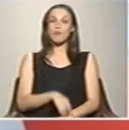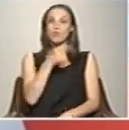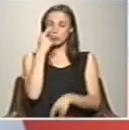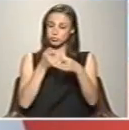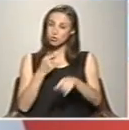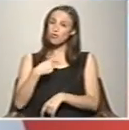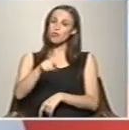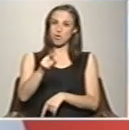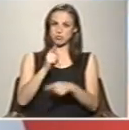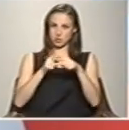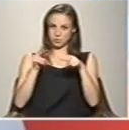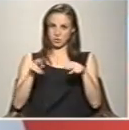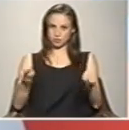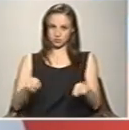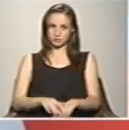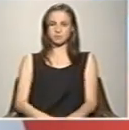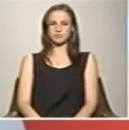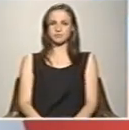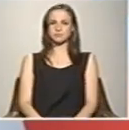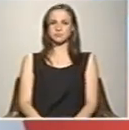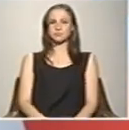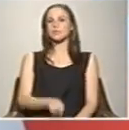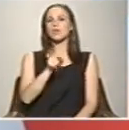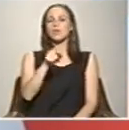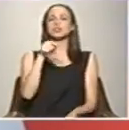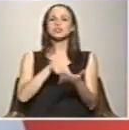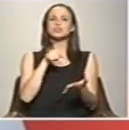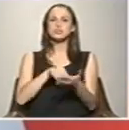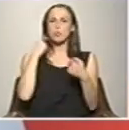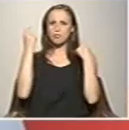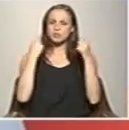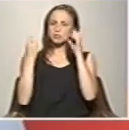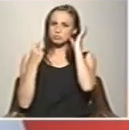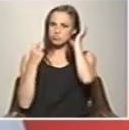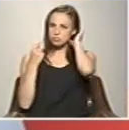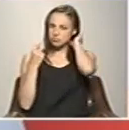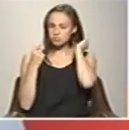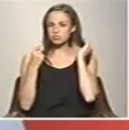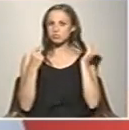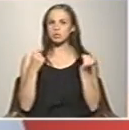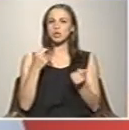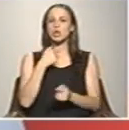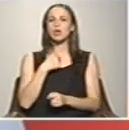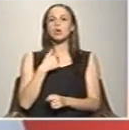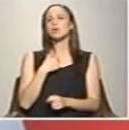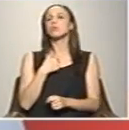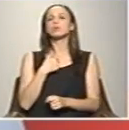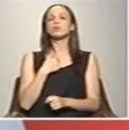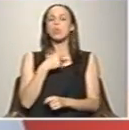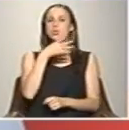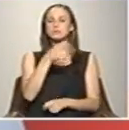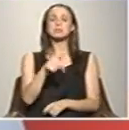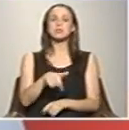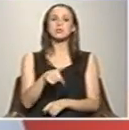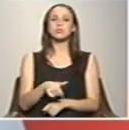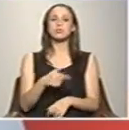hospitais. E isso exige uma reflexão. Eu estou a dizer isto com grande abertura, porque acho que